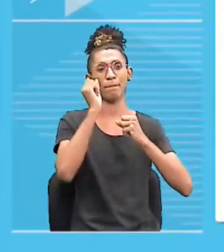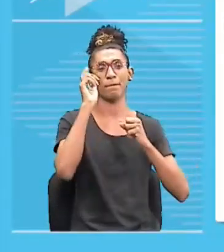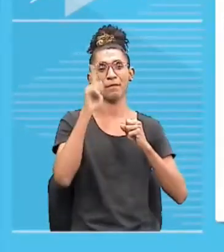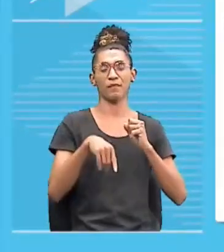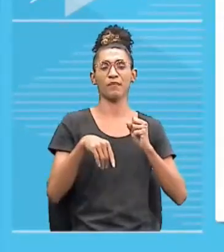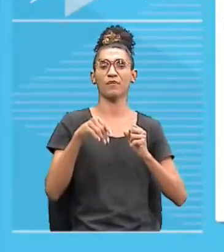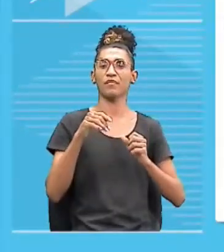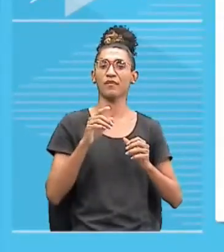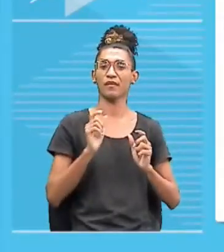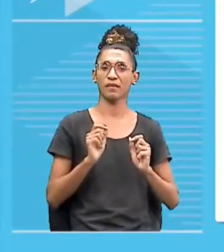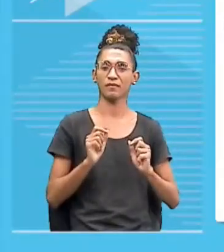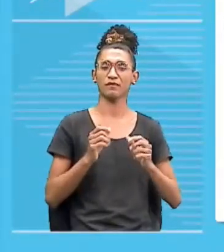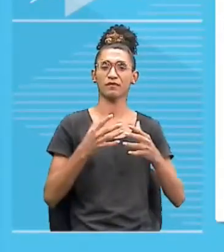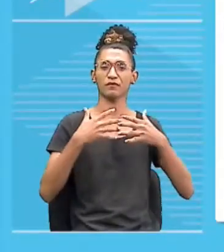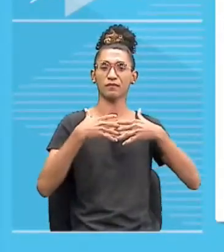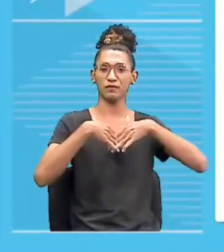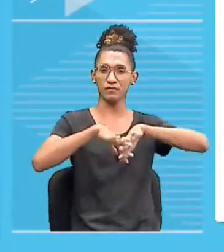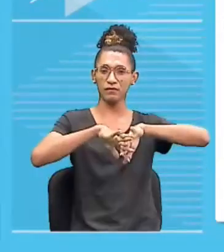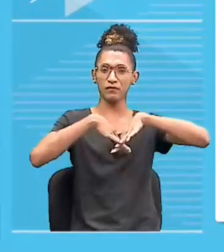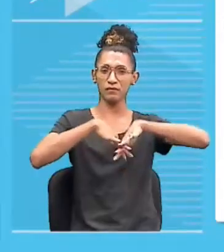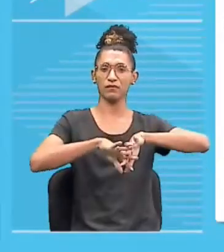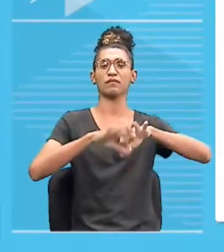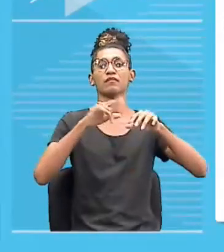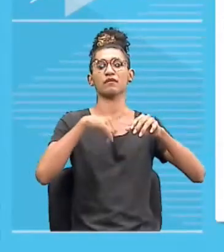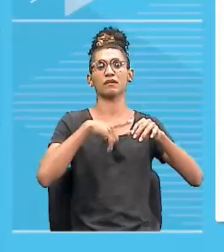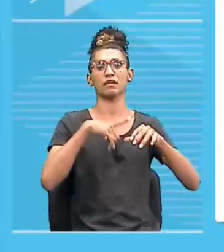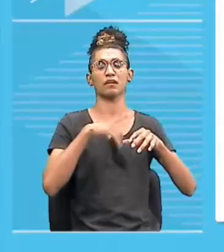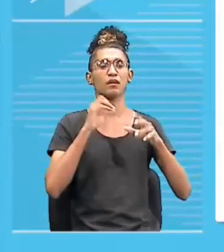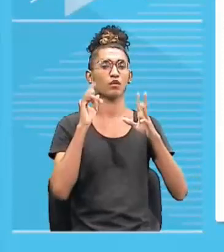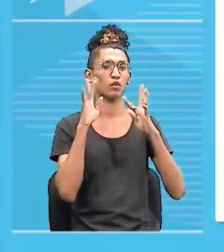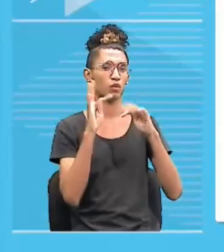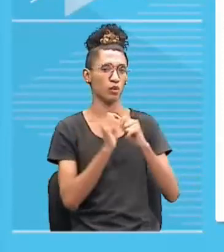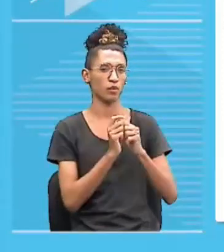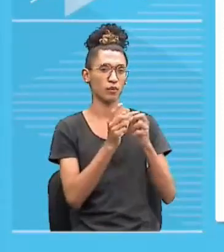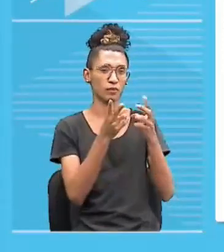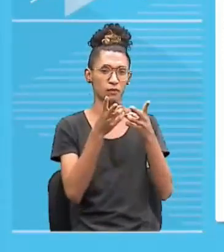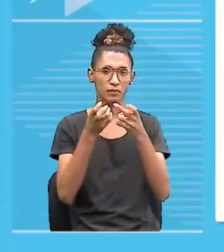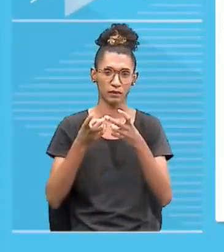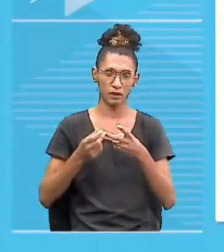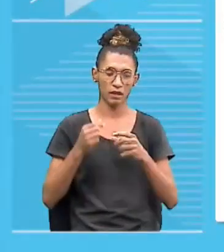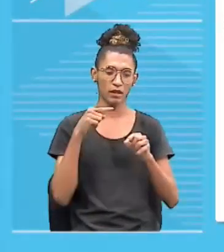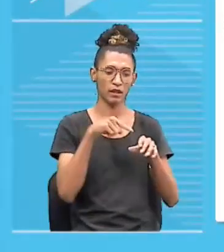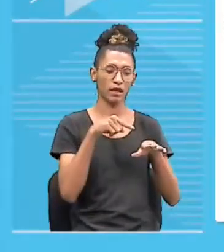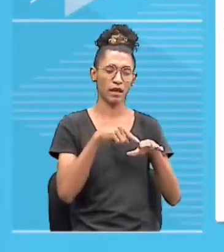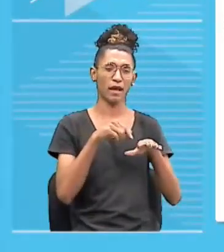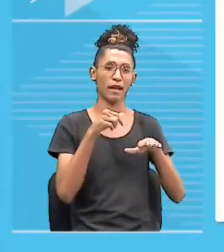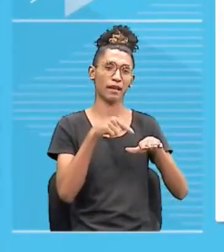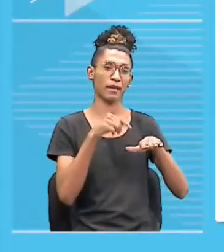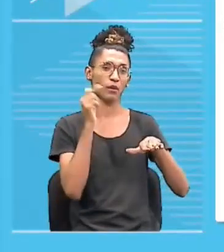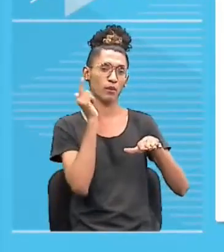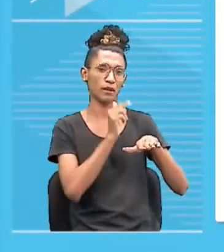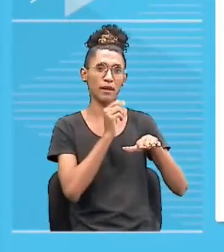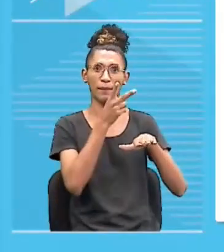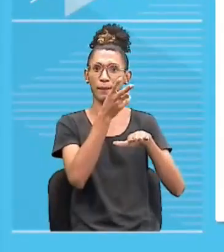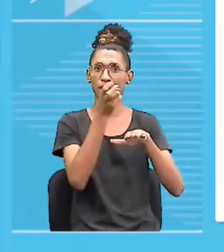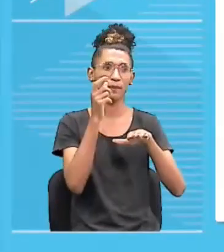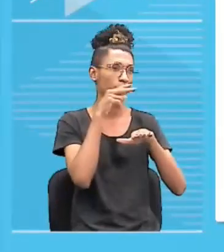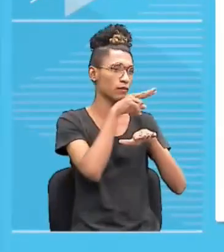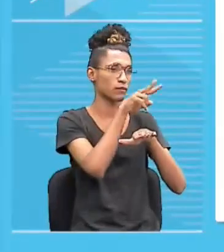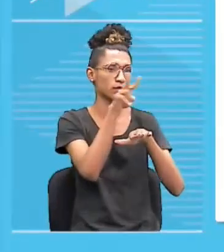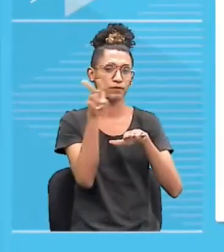máquinas dotadas, cheias de sensores, né? Cheias de sensores que conseguem enxergar o ambiente ao seu